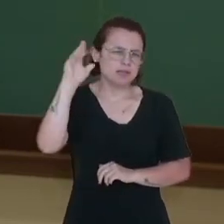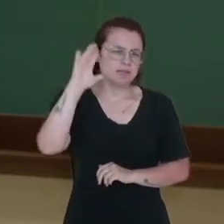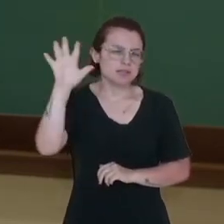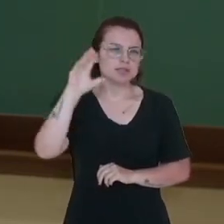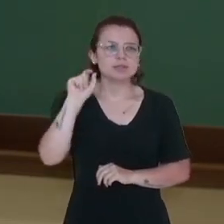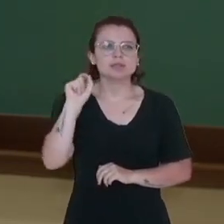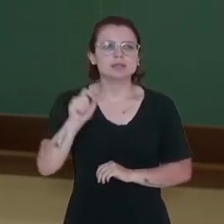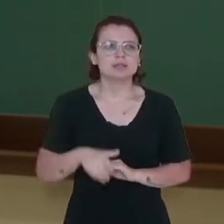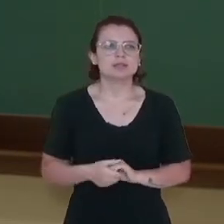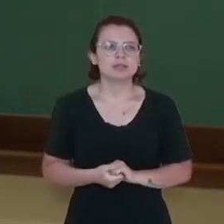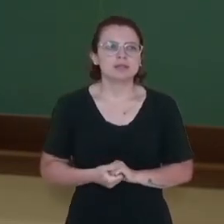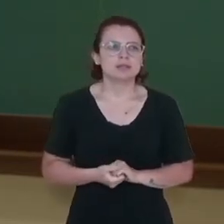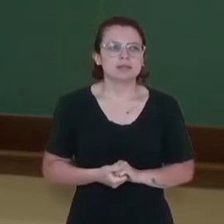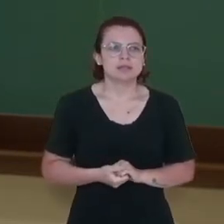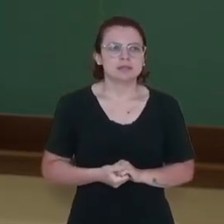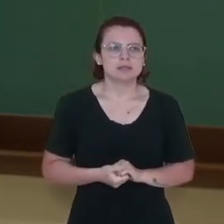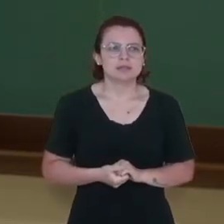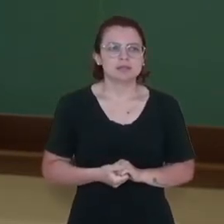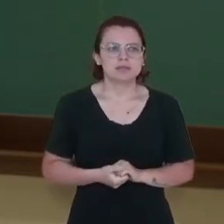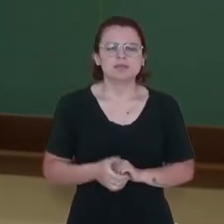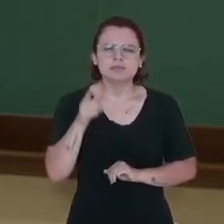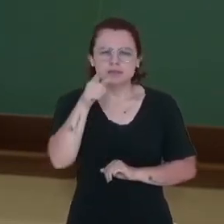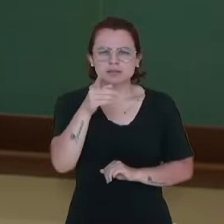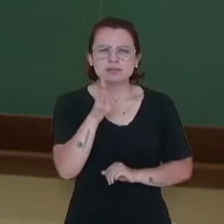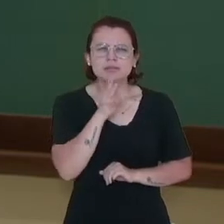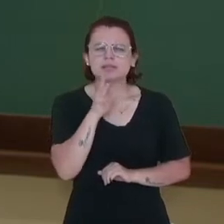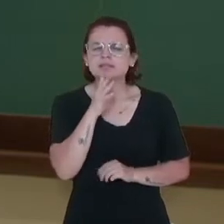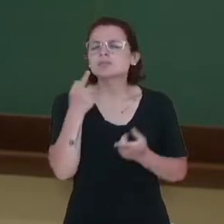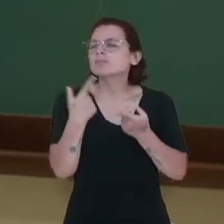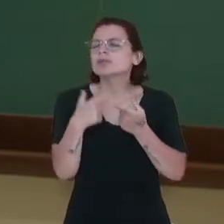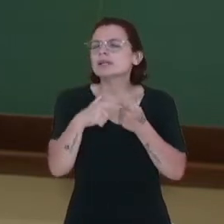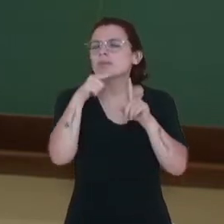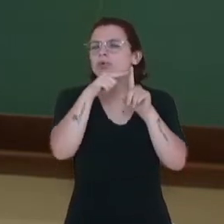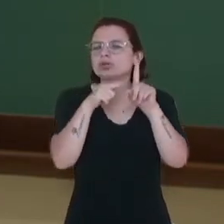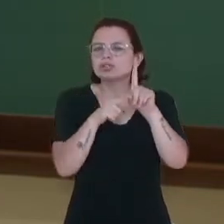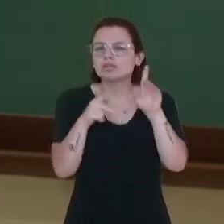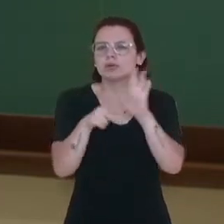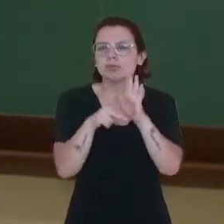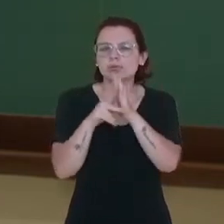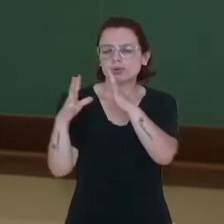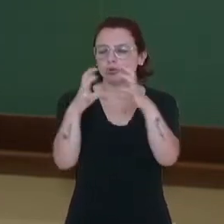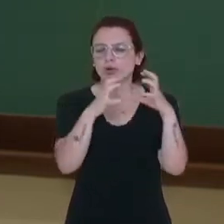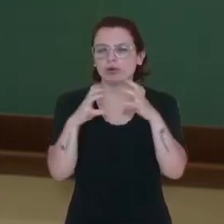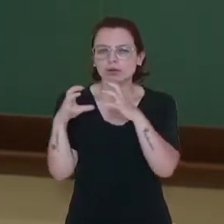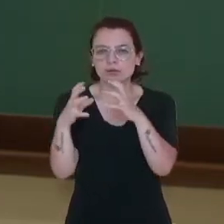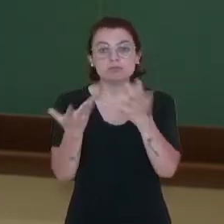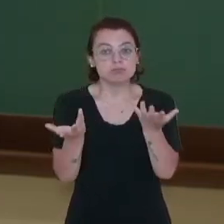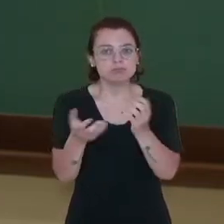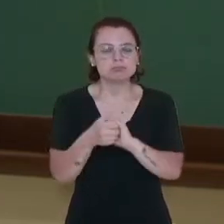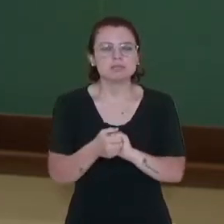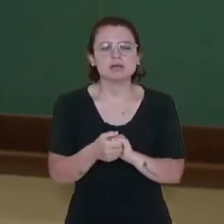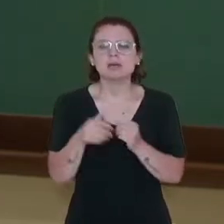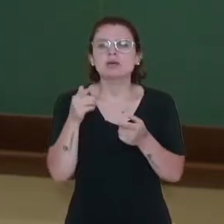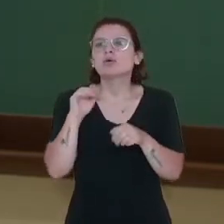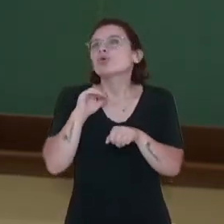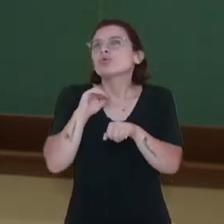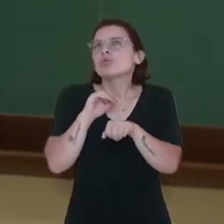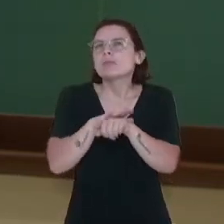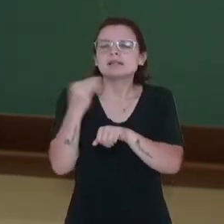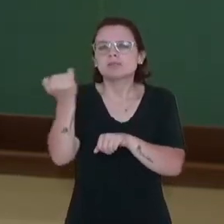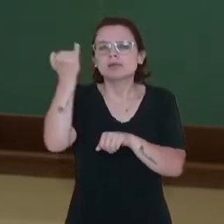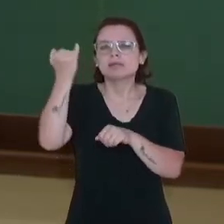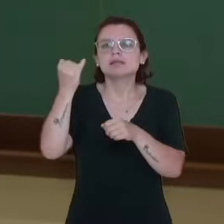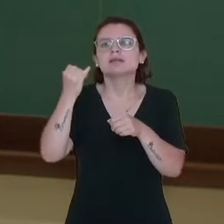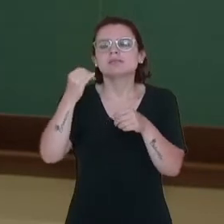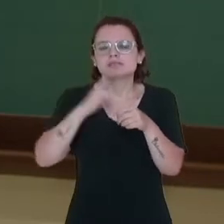conhecem, ou sabem quais são os motivos que desencadeiam então conflitos no mundo? Quais são os principais tipos de